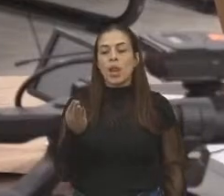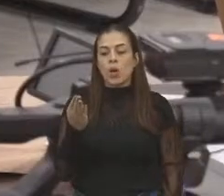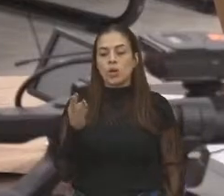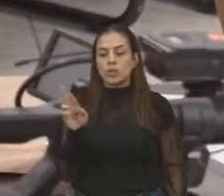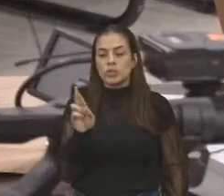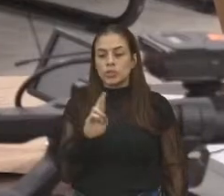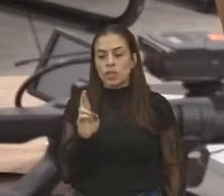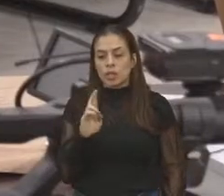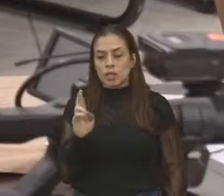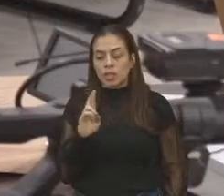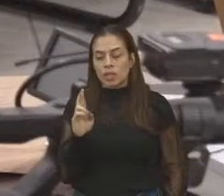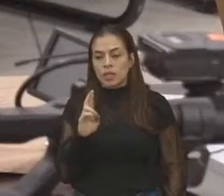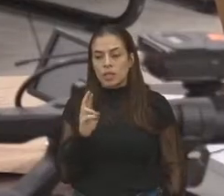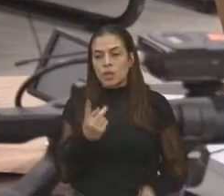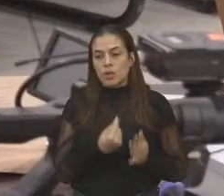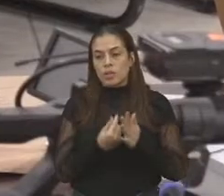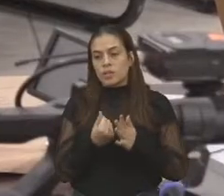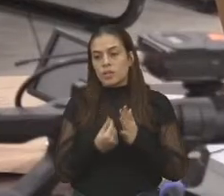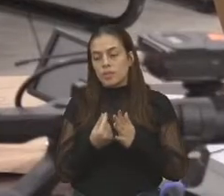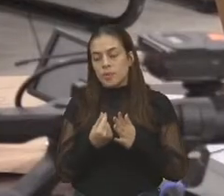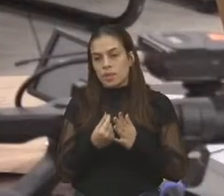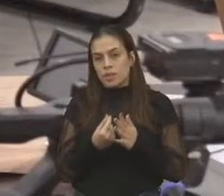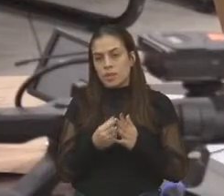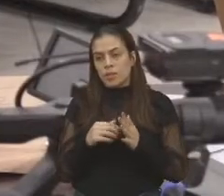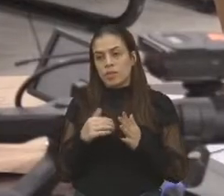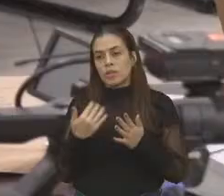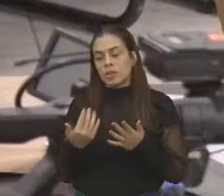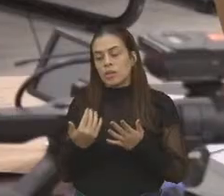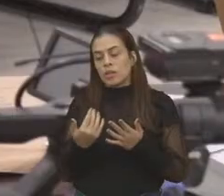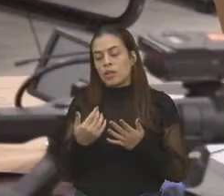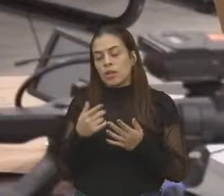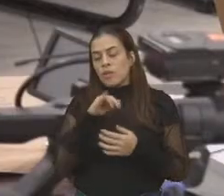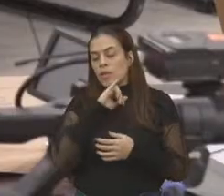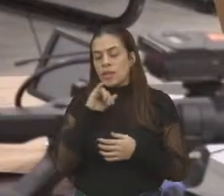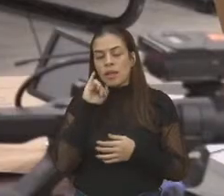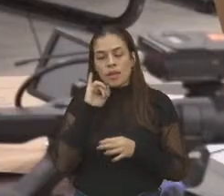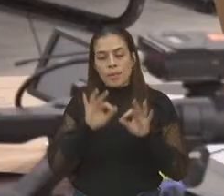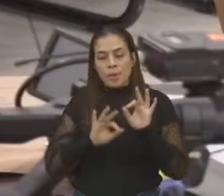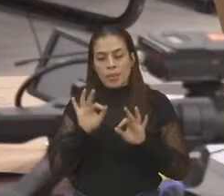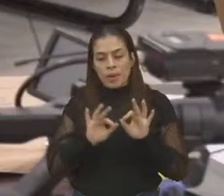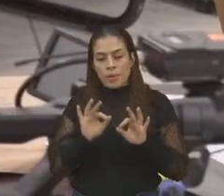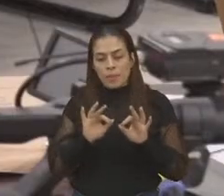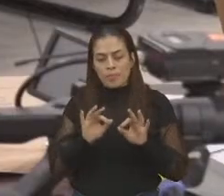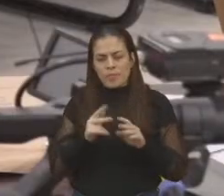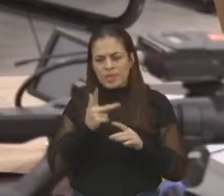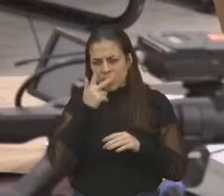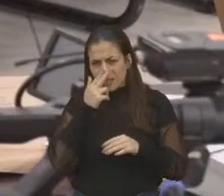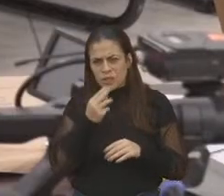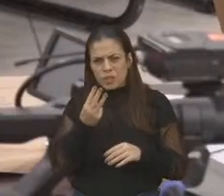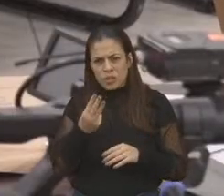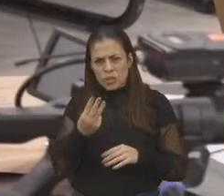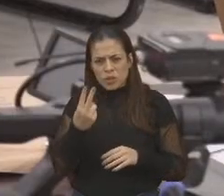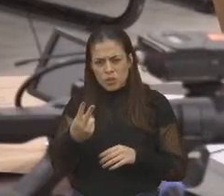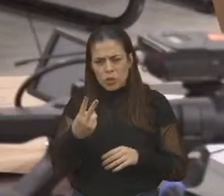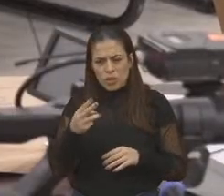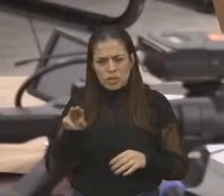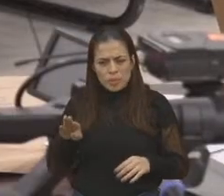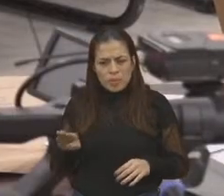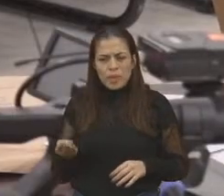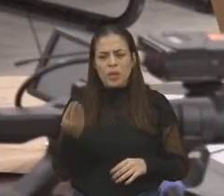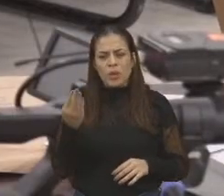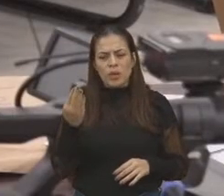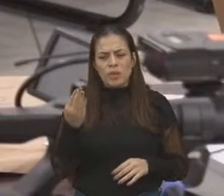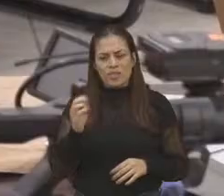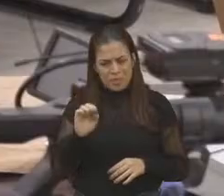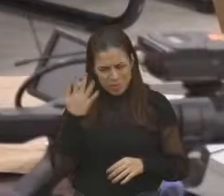reais, né? Foi o orçamento que o Isaías fez para o sucessor, que era brasileiro dele, o Celso. Você acha que esses 2 bilhões de orçamento está factível? Você acha que